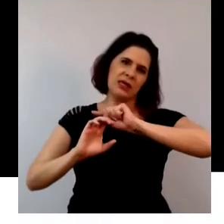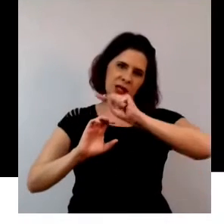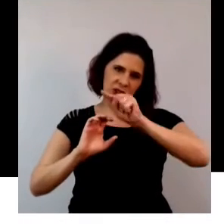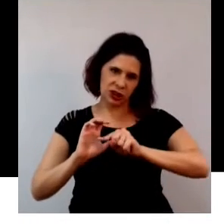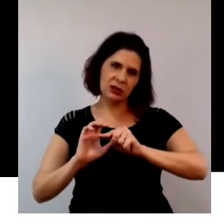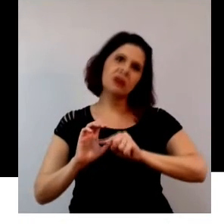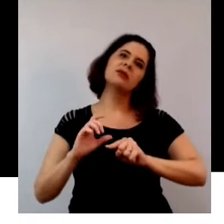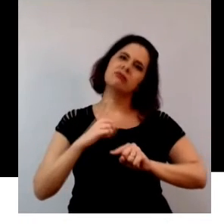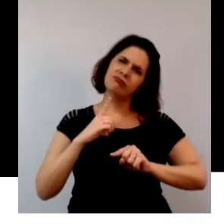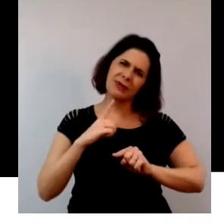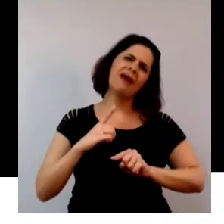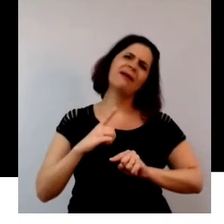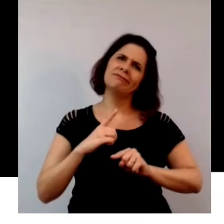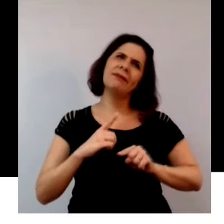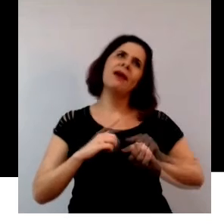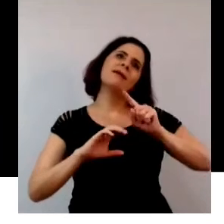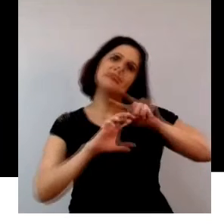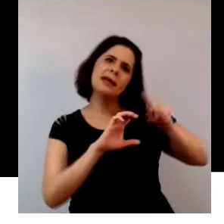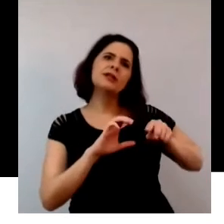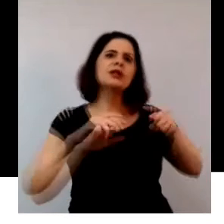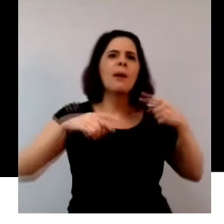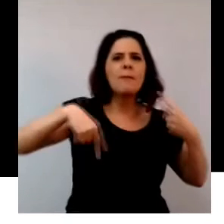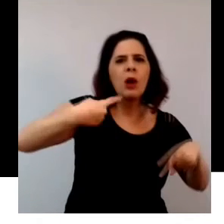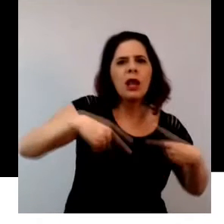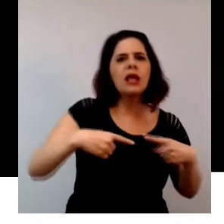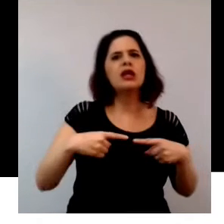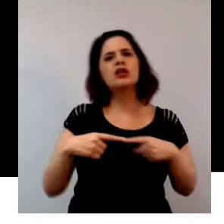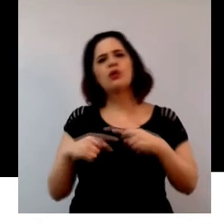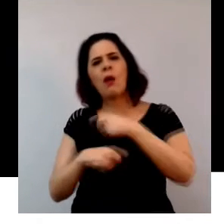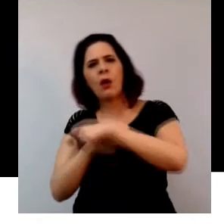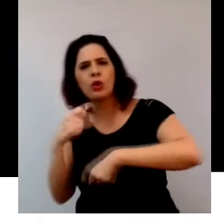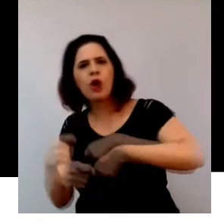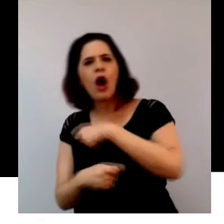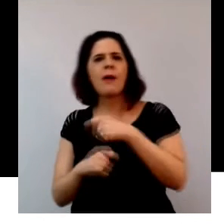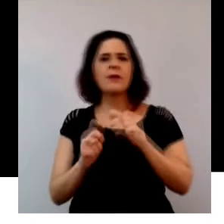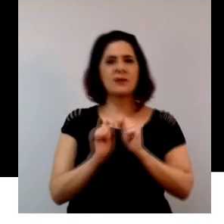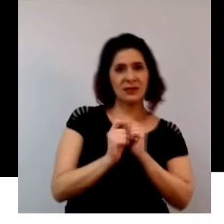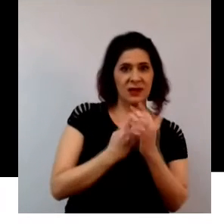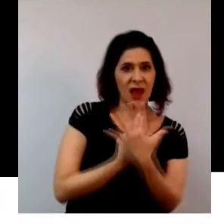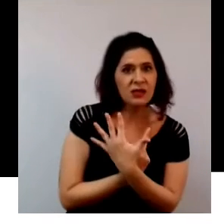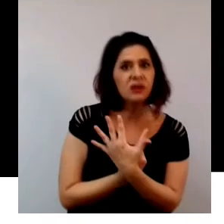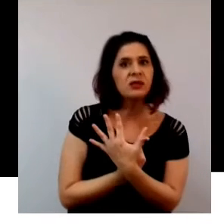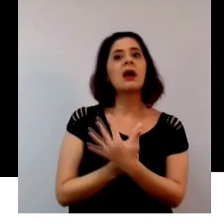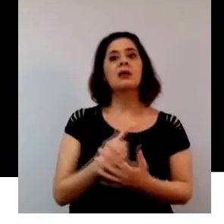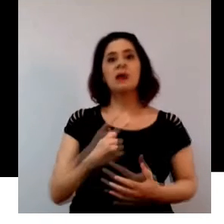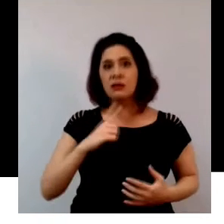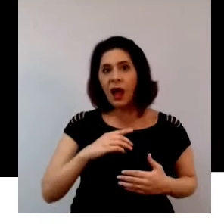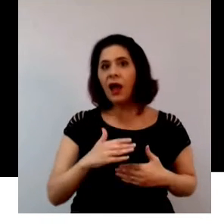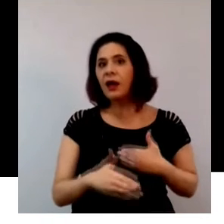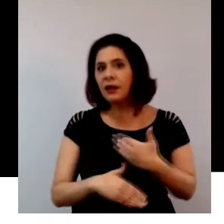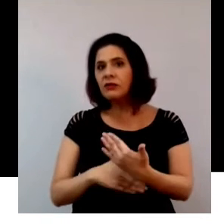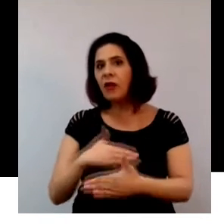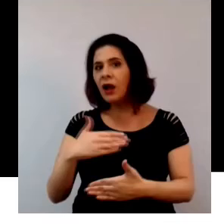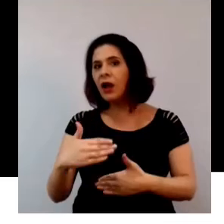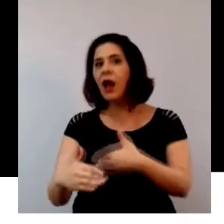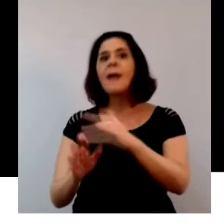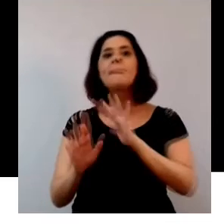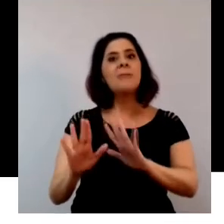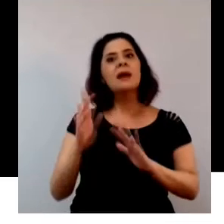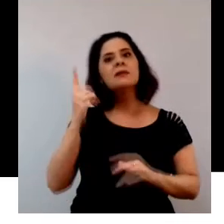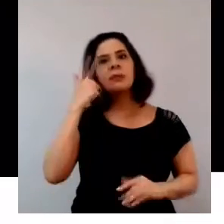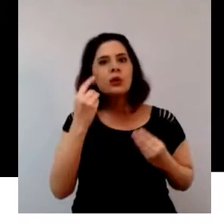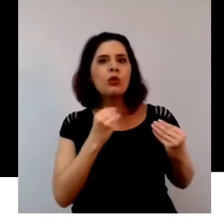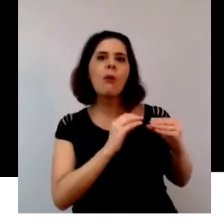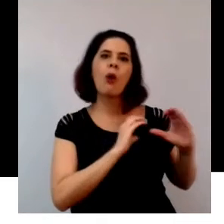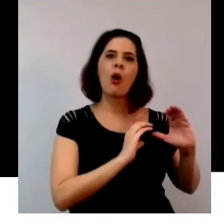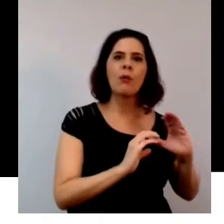políticos, econômicos, né, cientistas sociais, vindo assim devagar, mas indo desse lugar de comunicação. As pessoas estão entendendo que essas